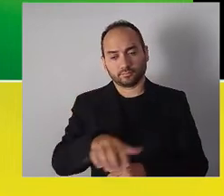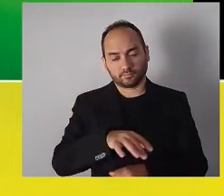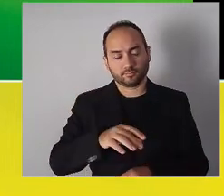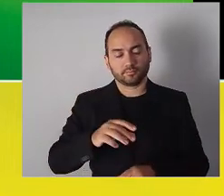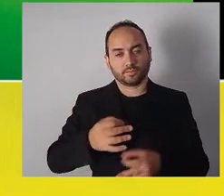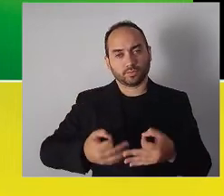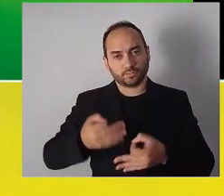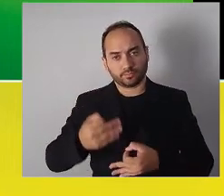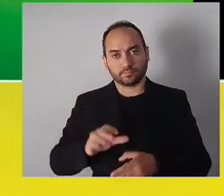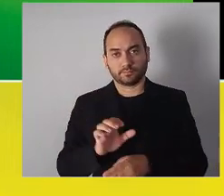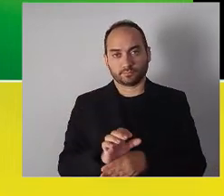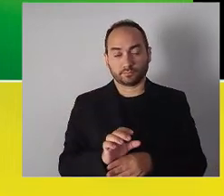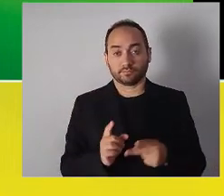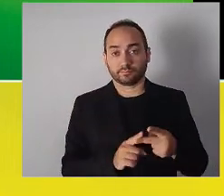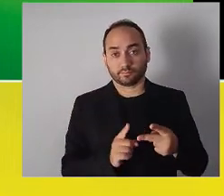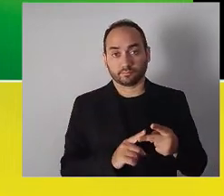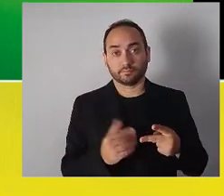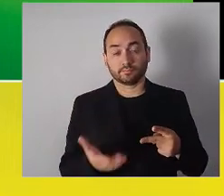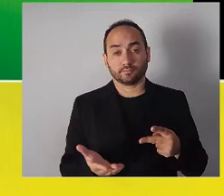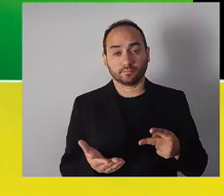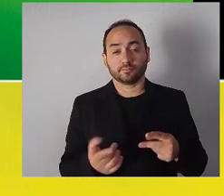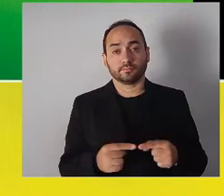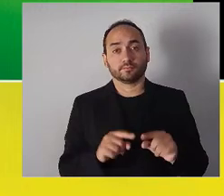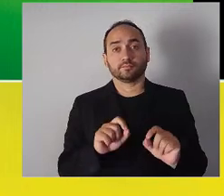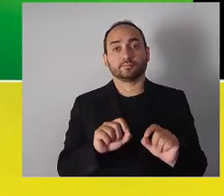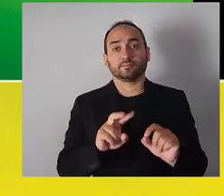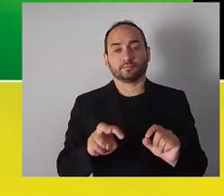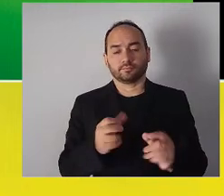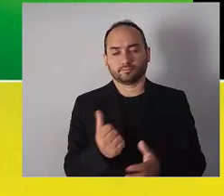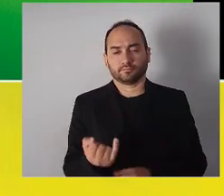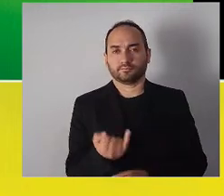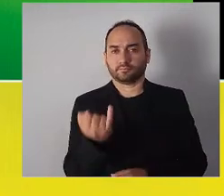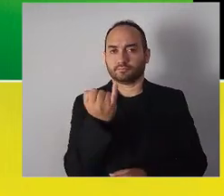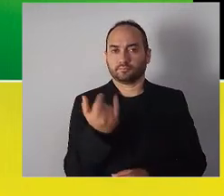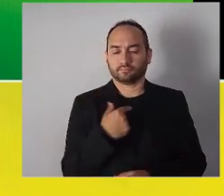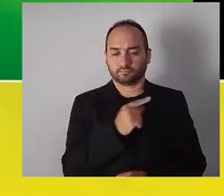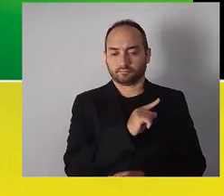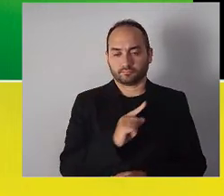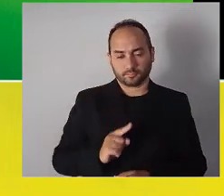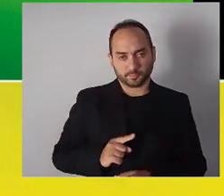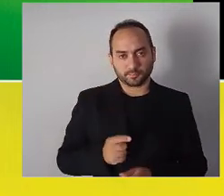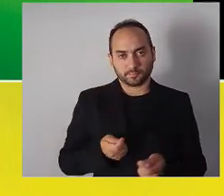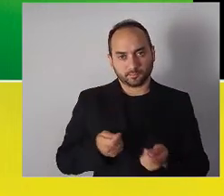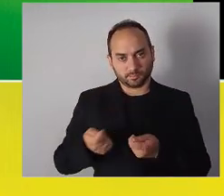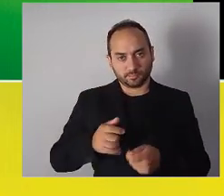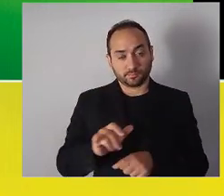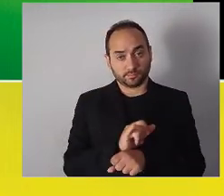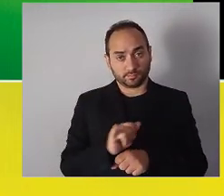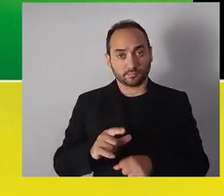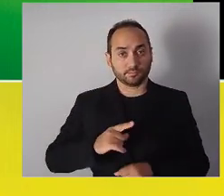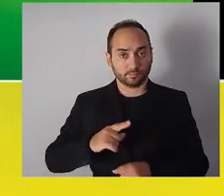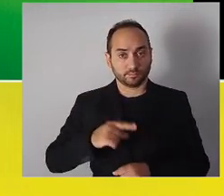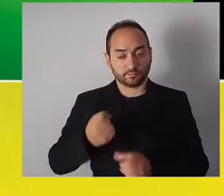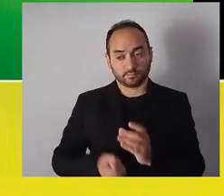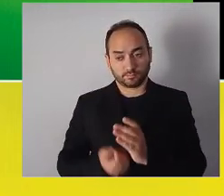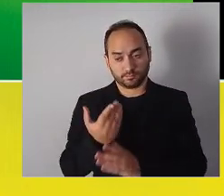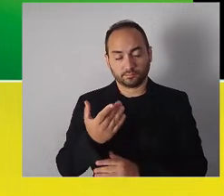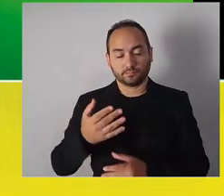Estado. O segundo capítulo destaca os pilares fundamentais da governança e gestão estratégica adotados pelo